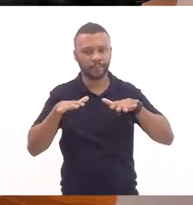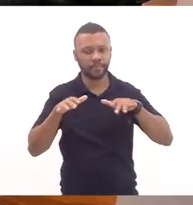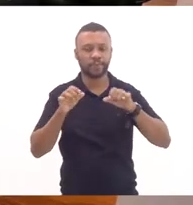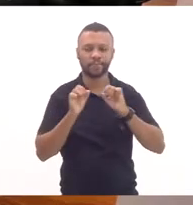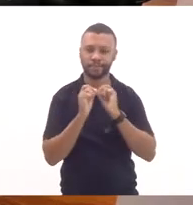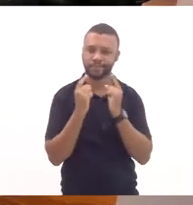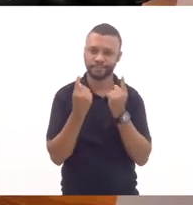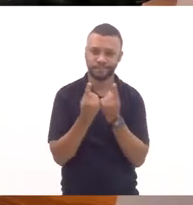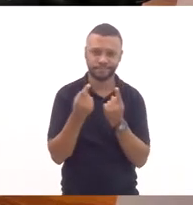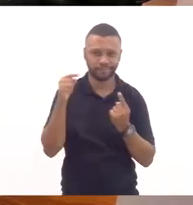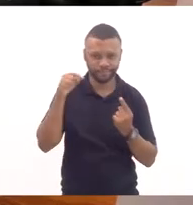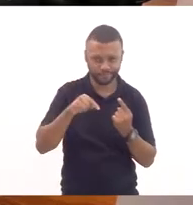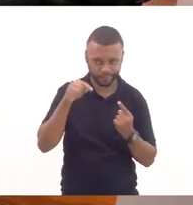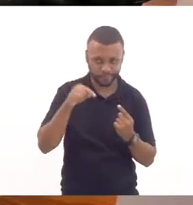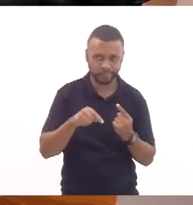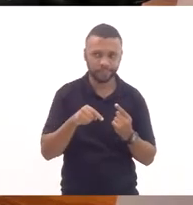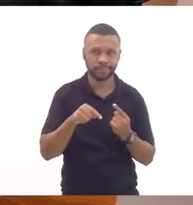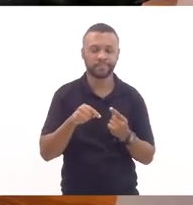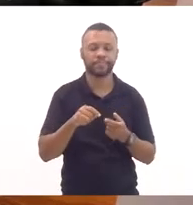neste dia aqui,